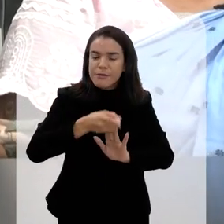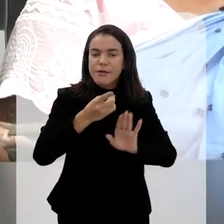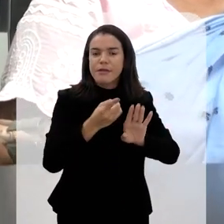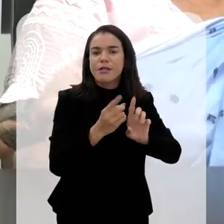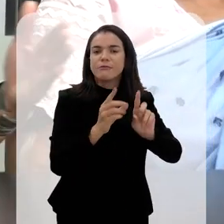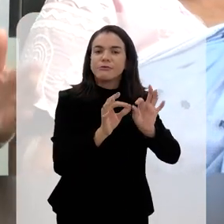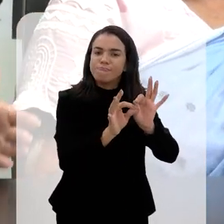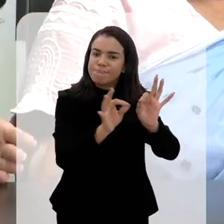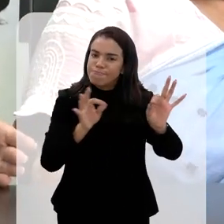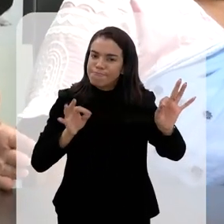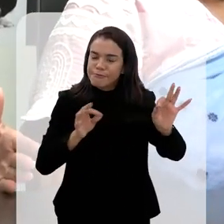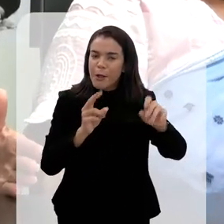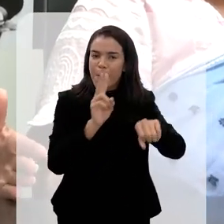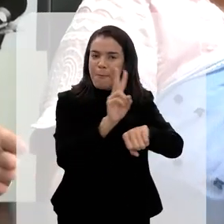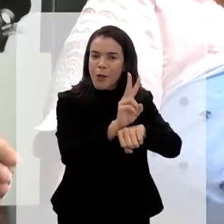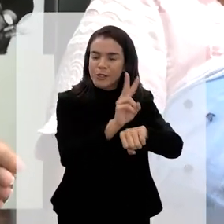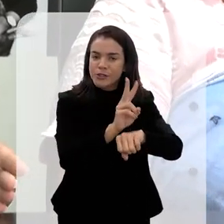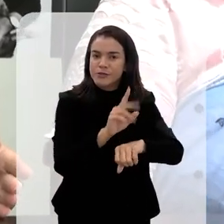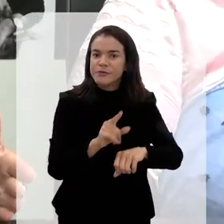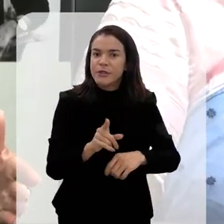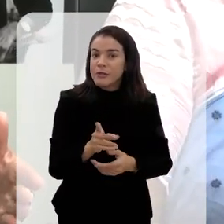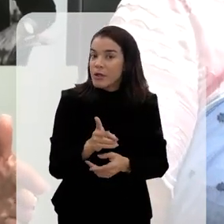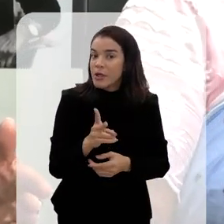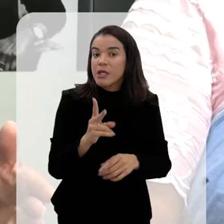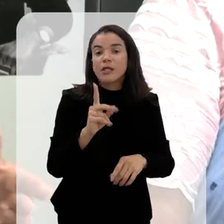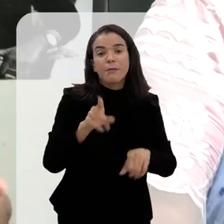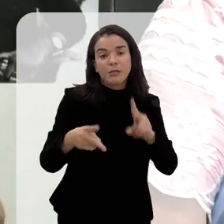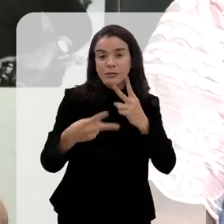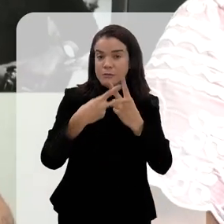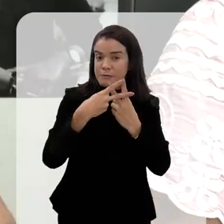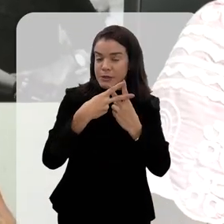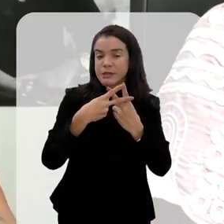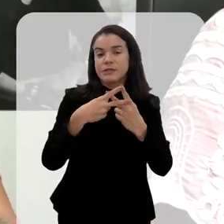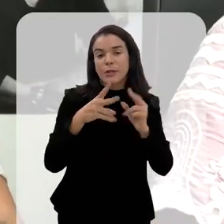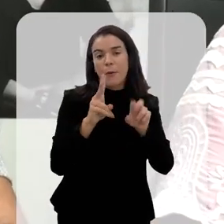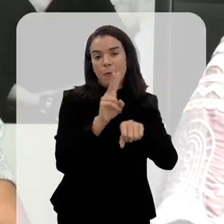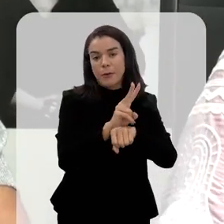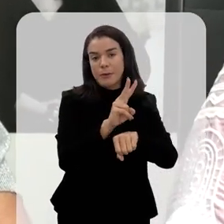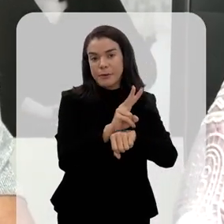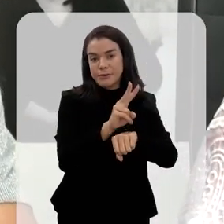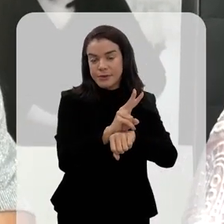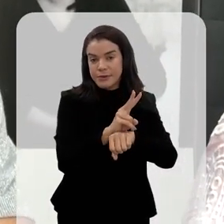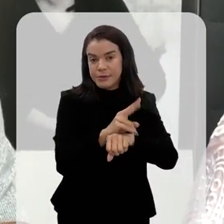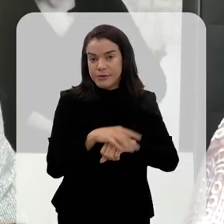medida protetiva, que é passível de prisão em flagrante, certo, né, e prisão preventiva.